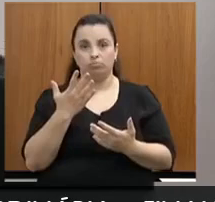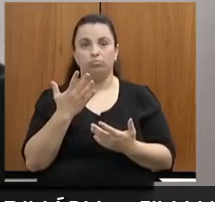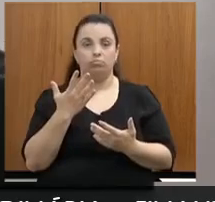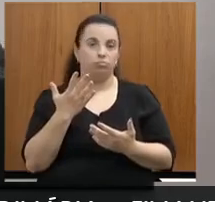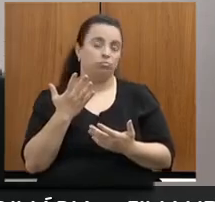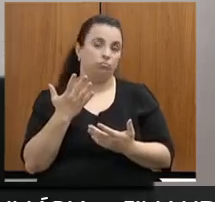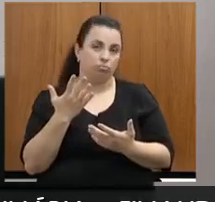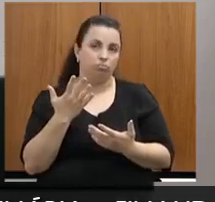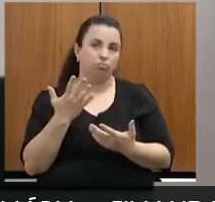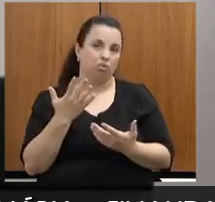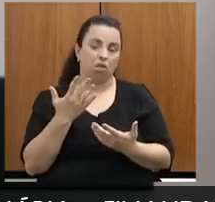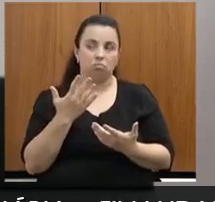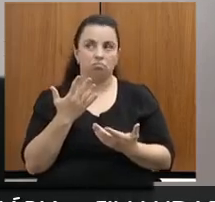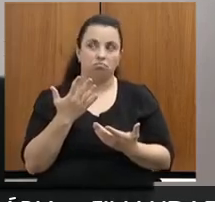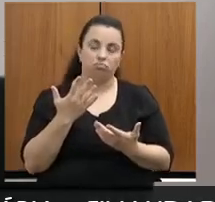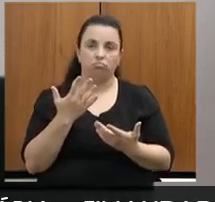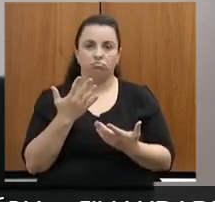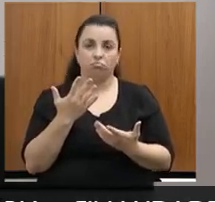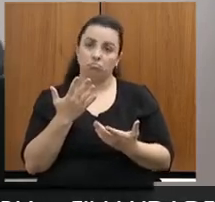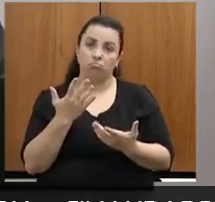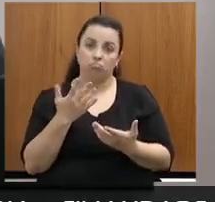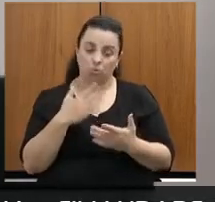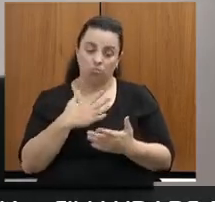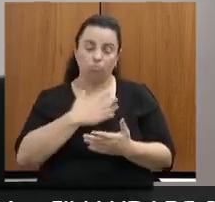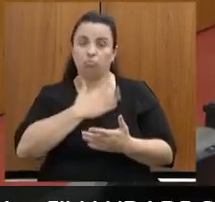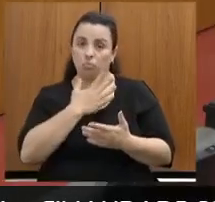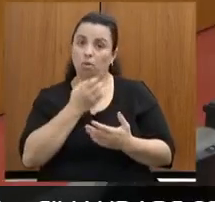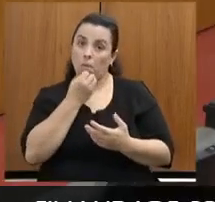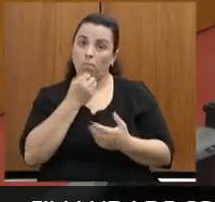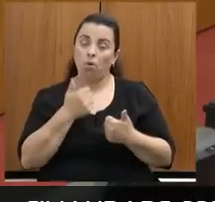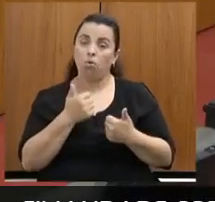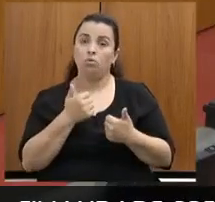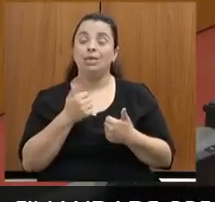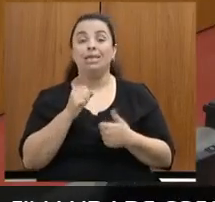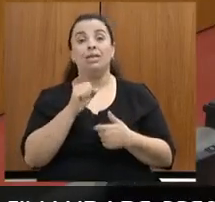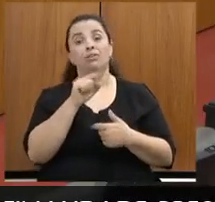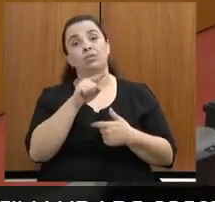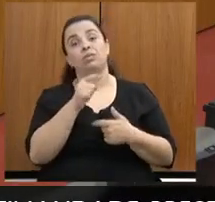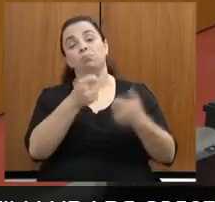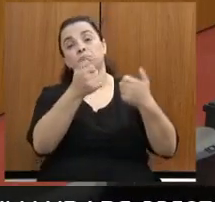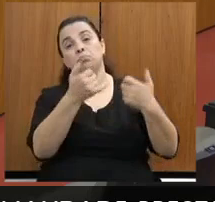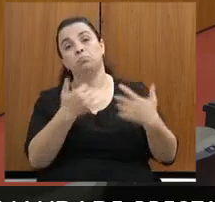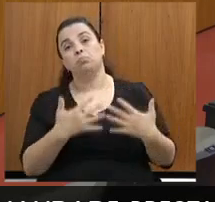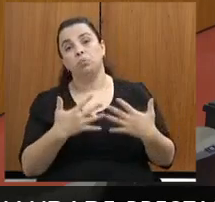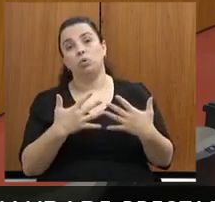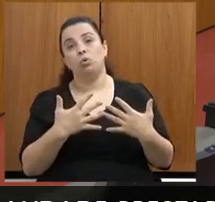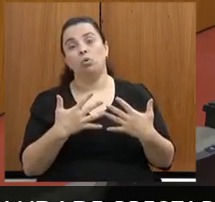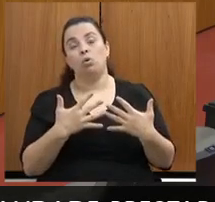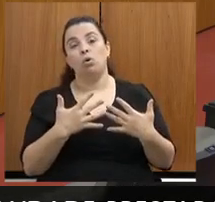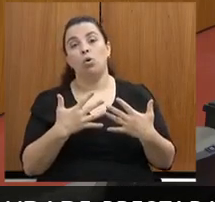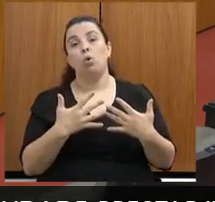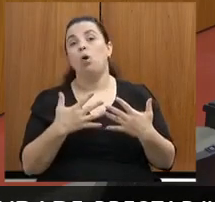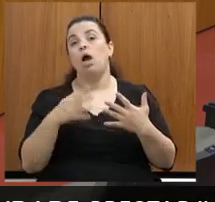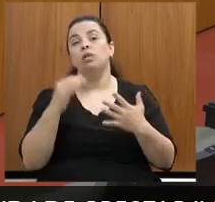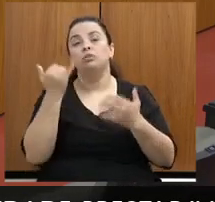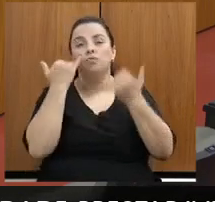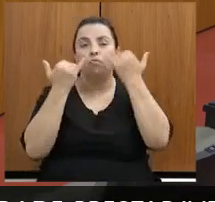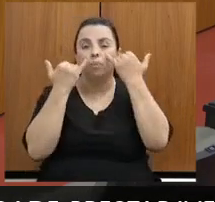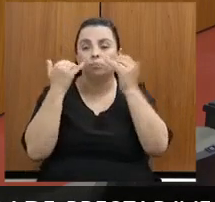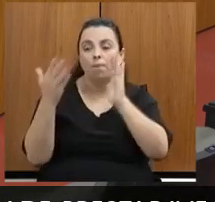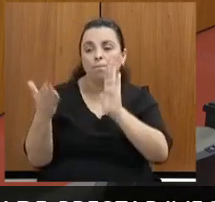de certa forma confiança o seu agradável quando sua traz aqui a questão dos dados do plantão digital